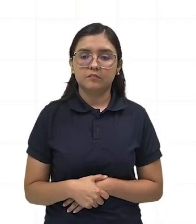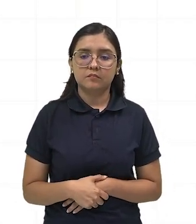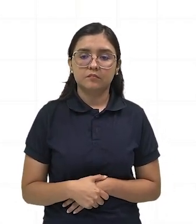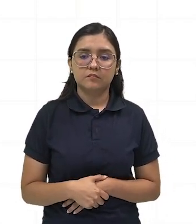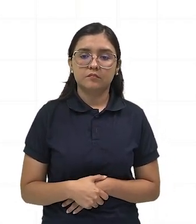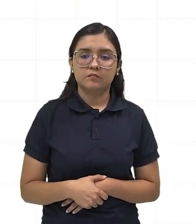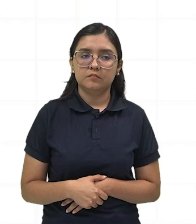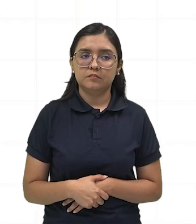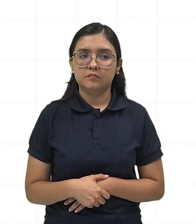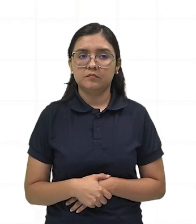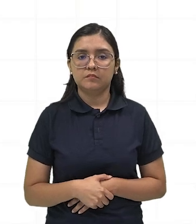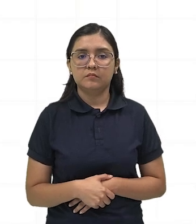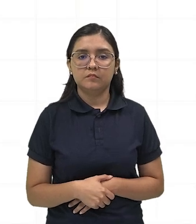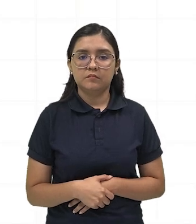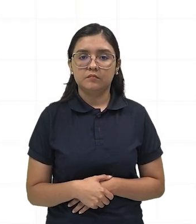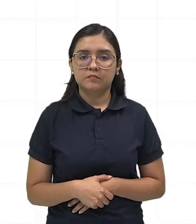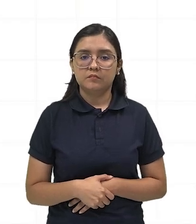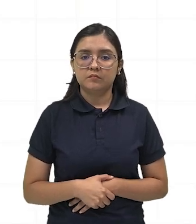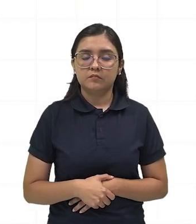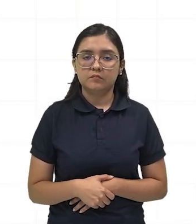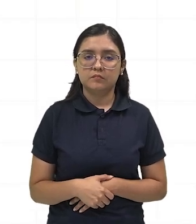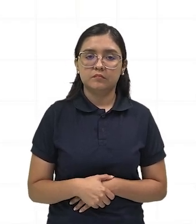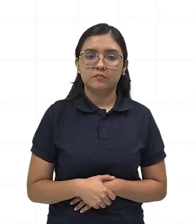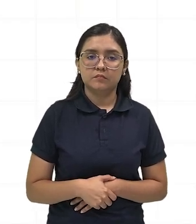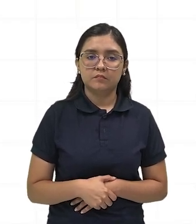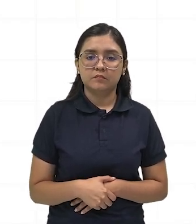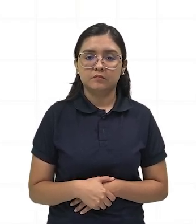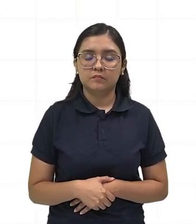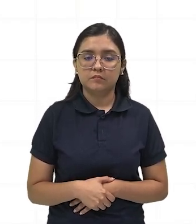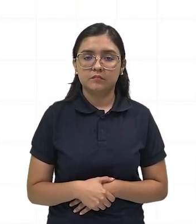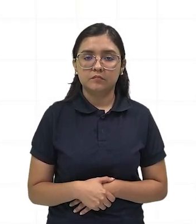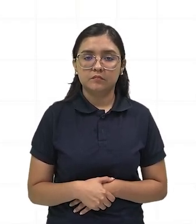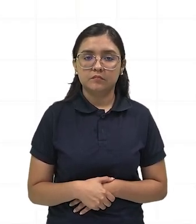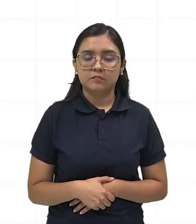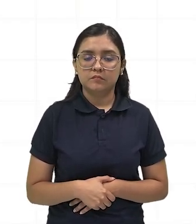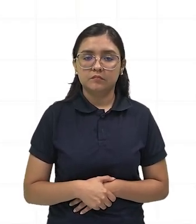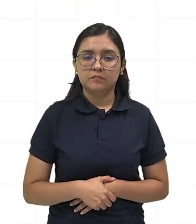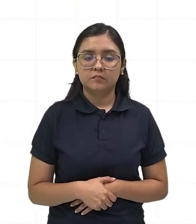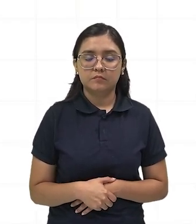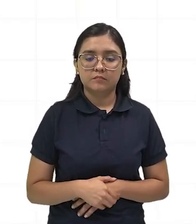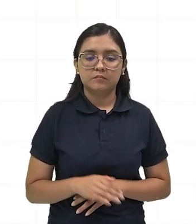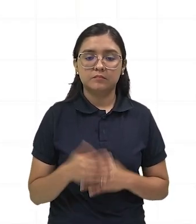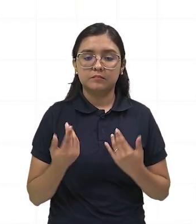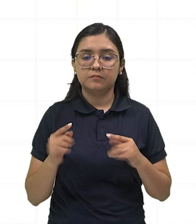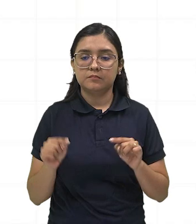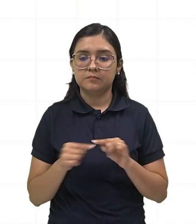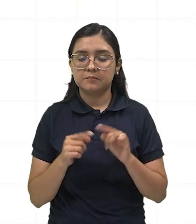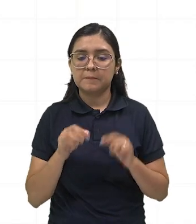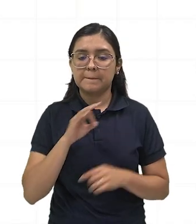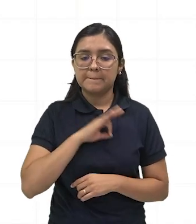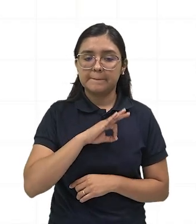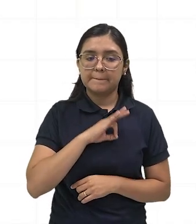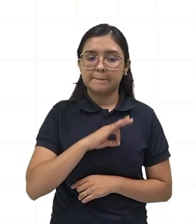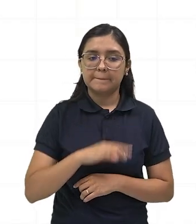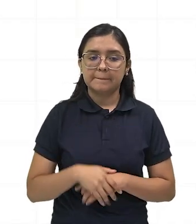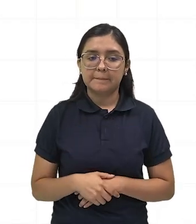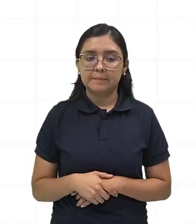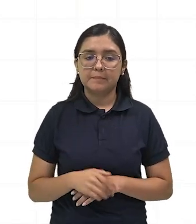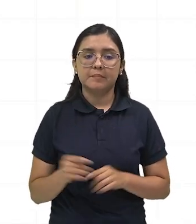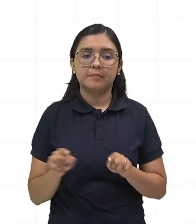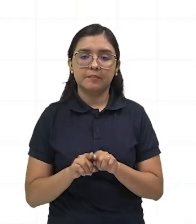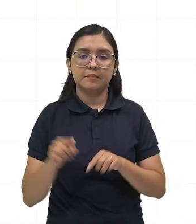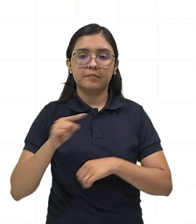Nós verificamos, então, essas grandezas são diretamente proporcionais. Salário e